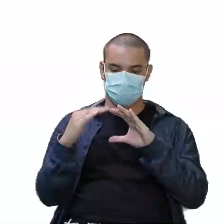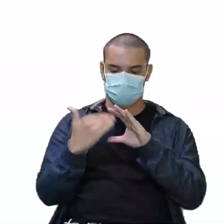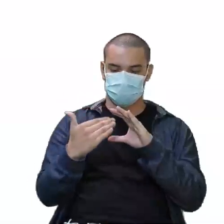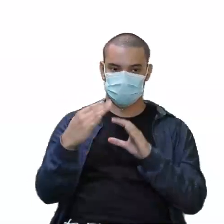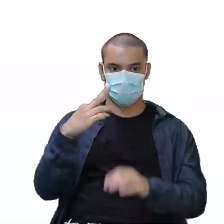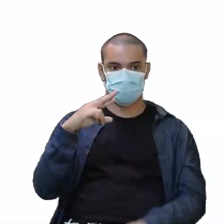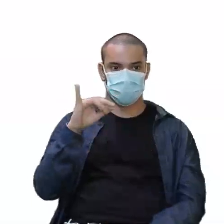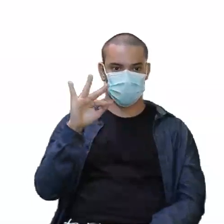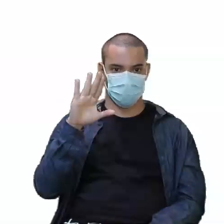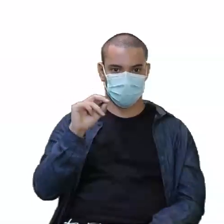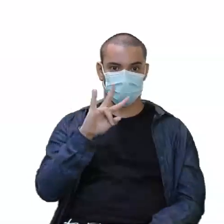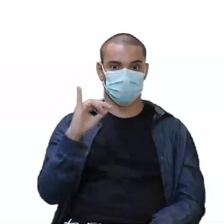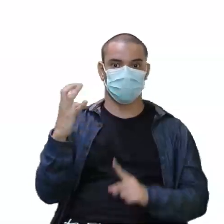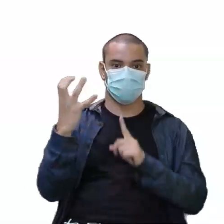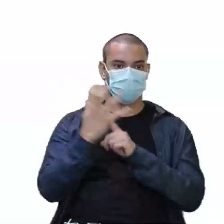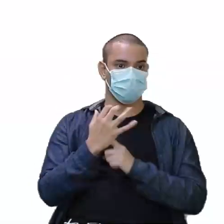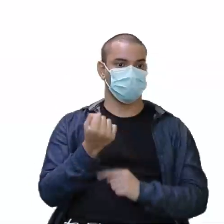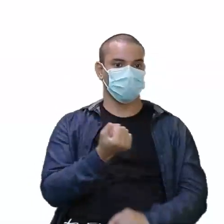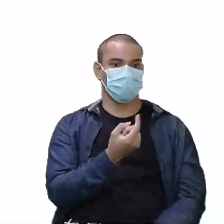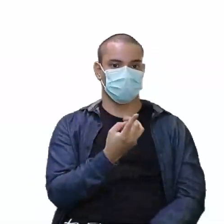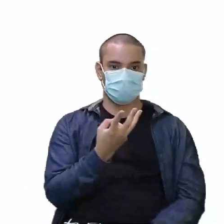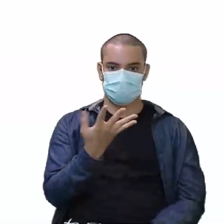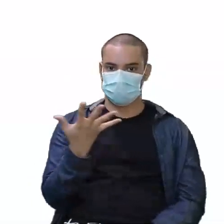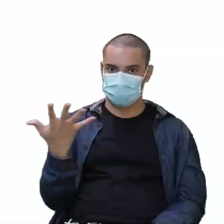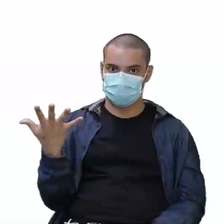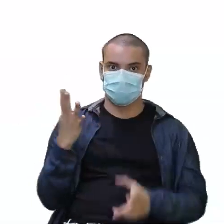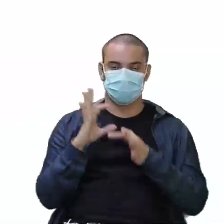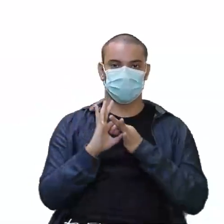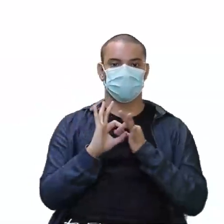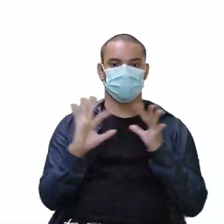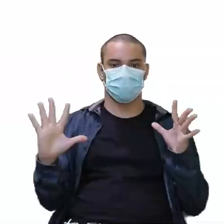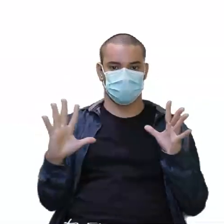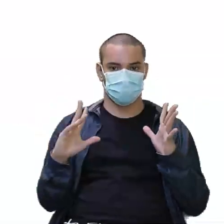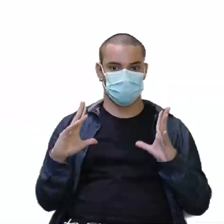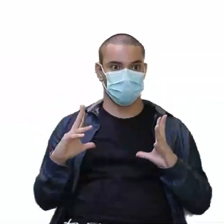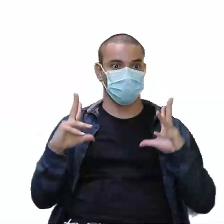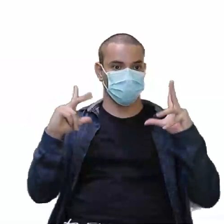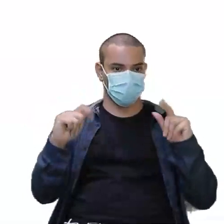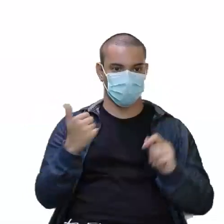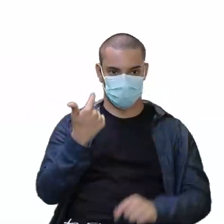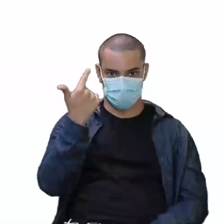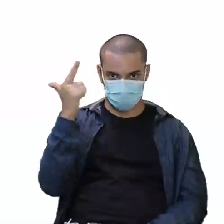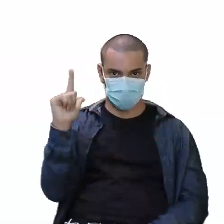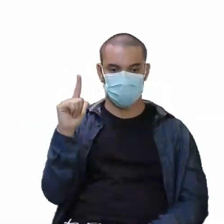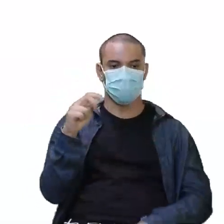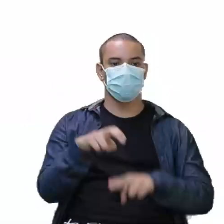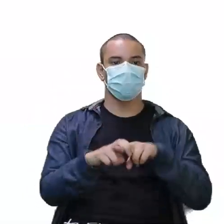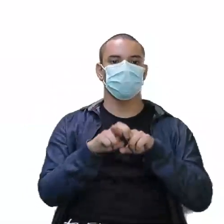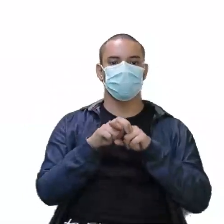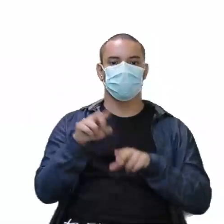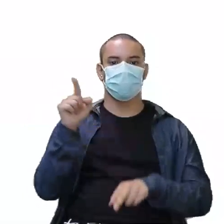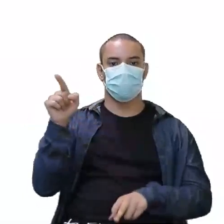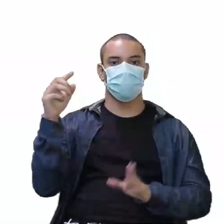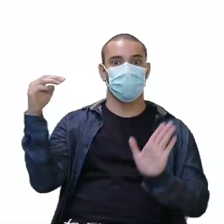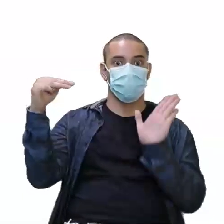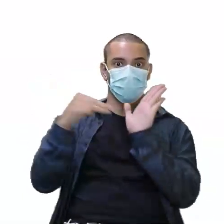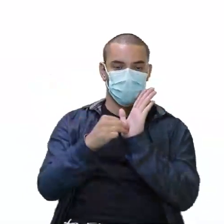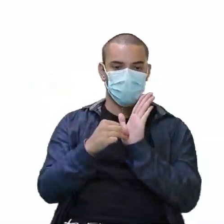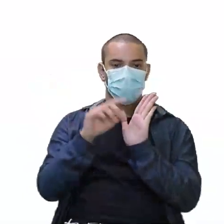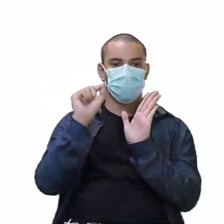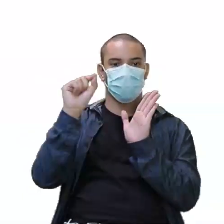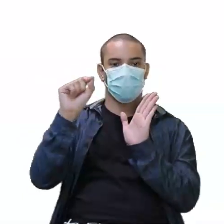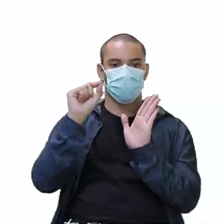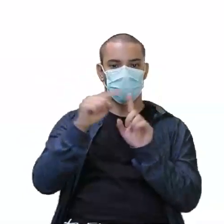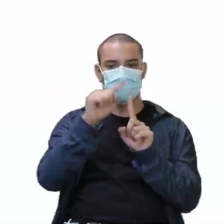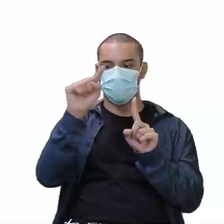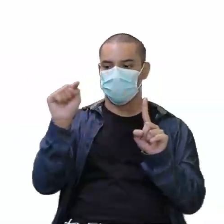trófico, isso vai afetar a quantidade que estará disponível para os demais níveis tróficos. Por esse motivo, as cadeias